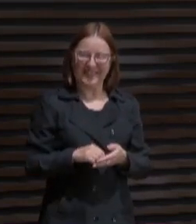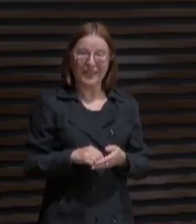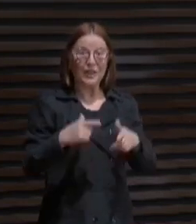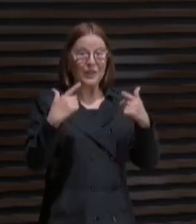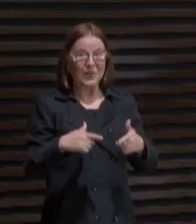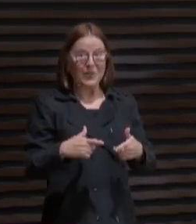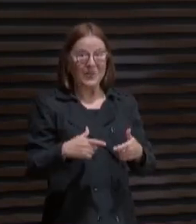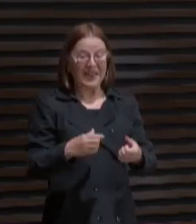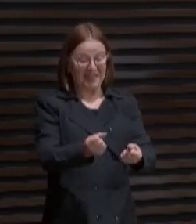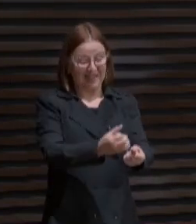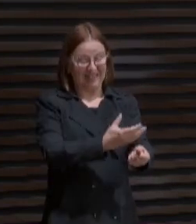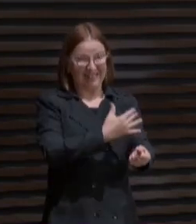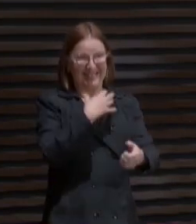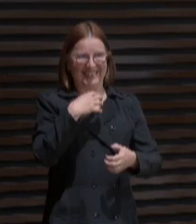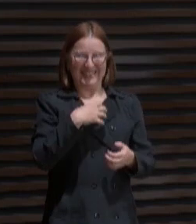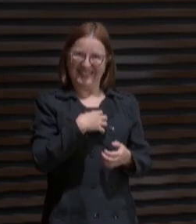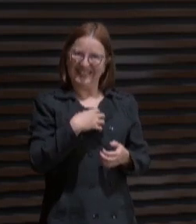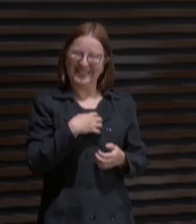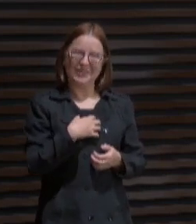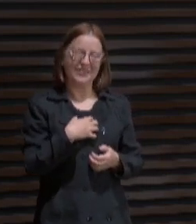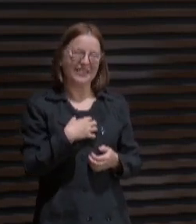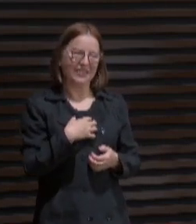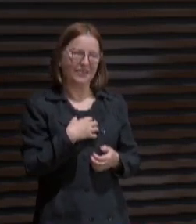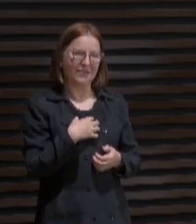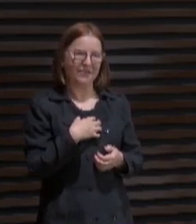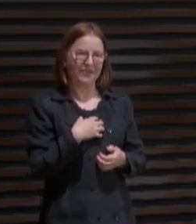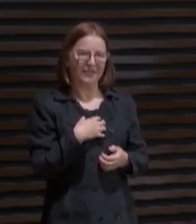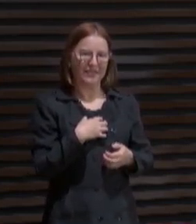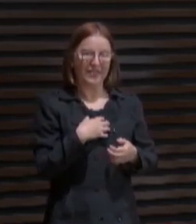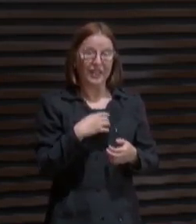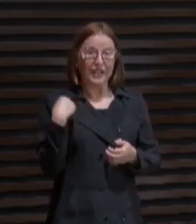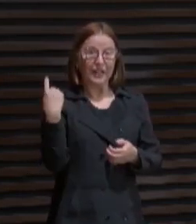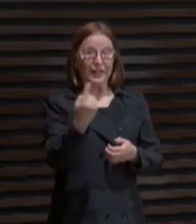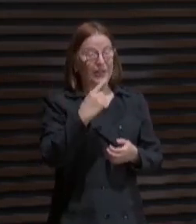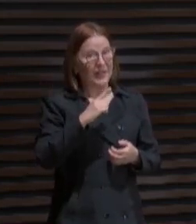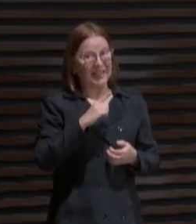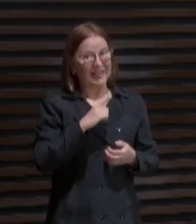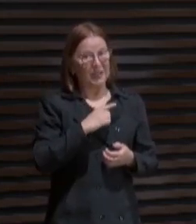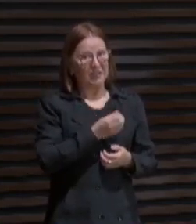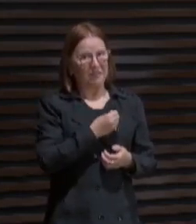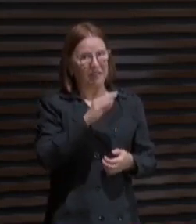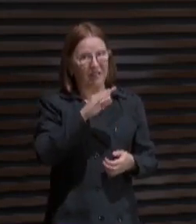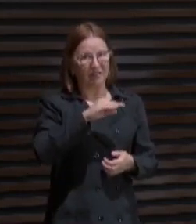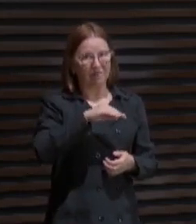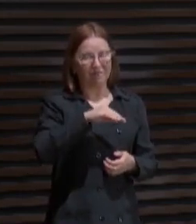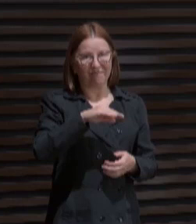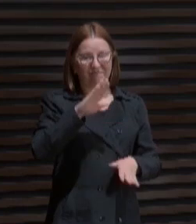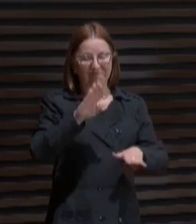os sentimentos, e é onde nós vivemos uma vida oscilante, como numa